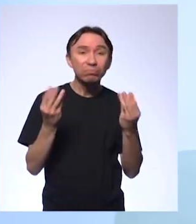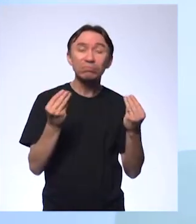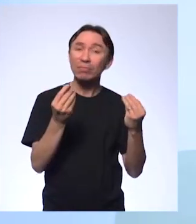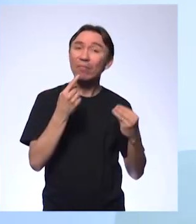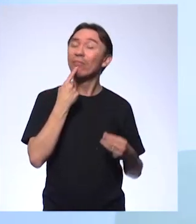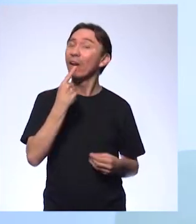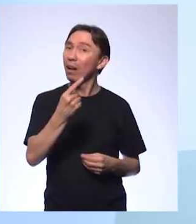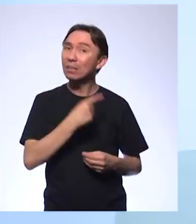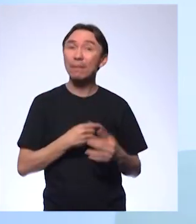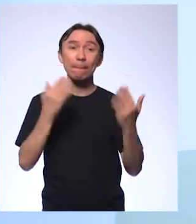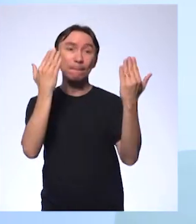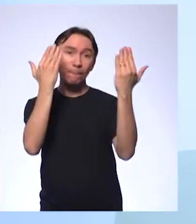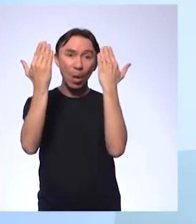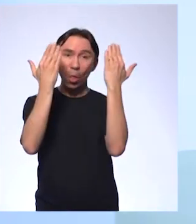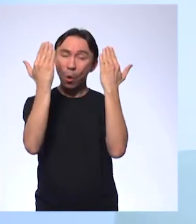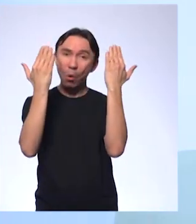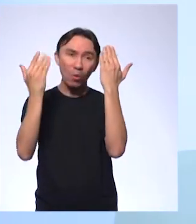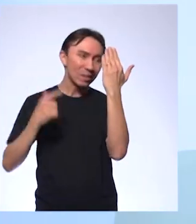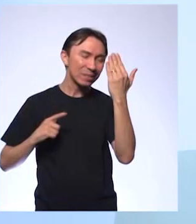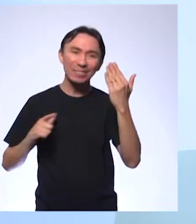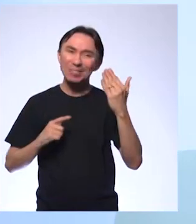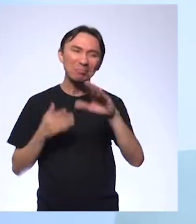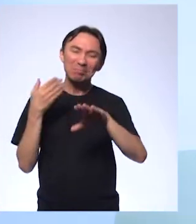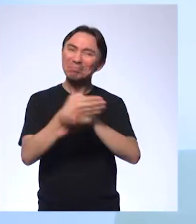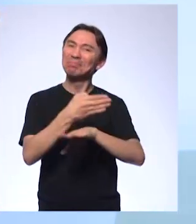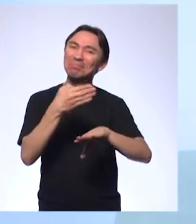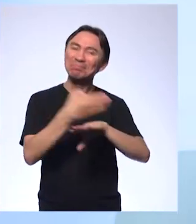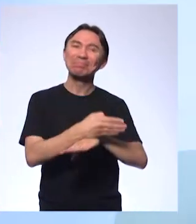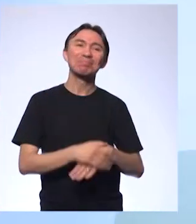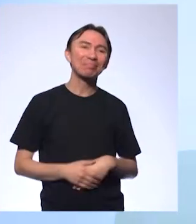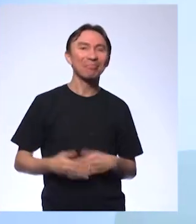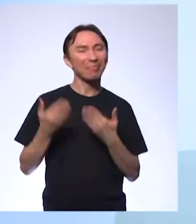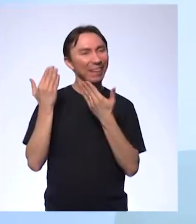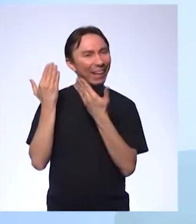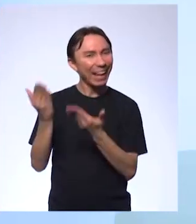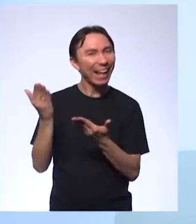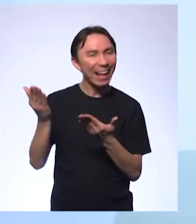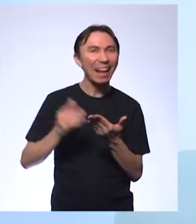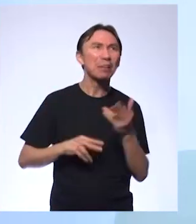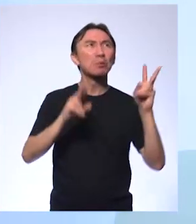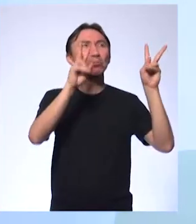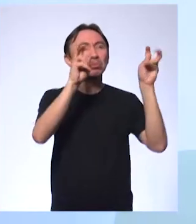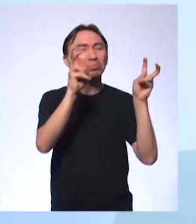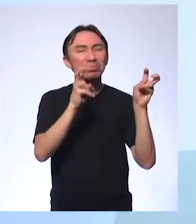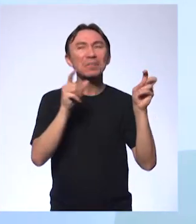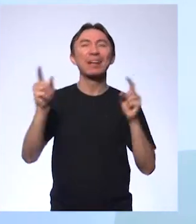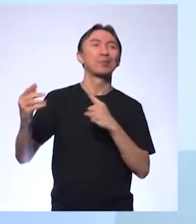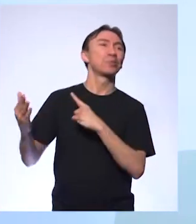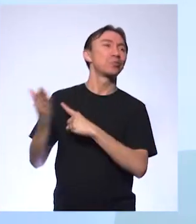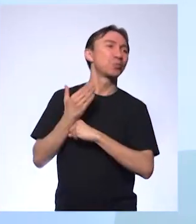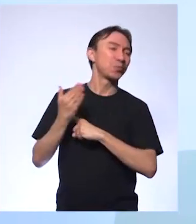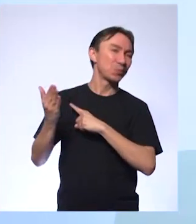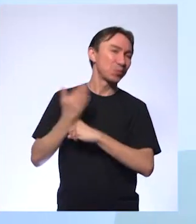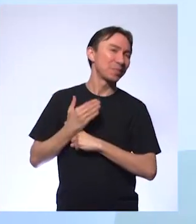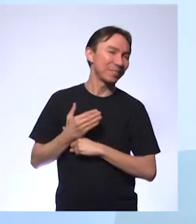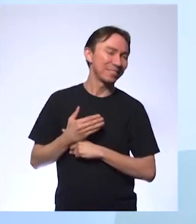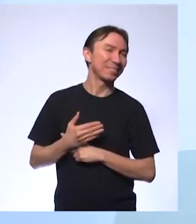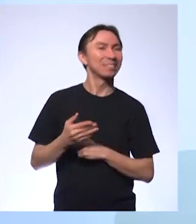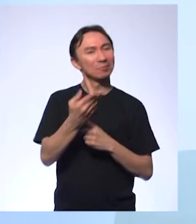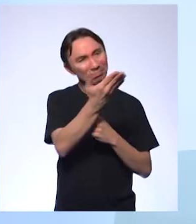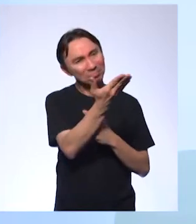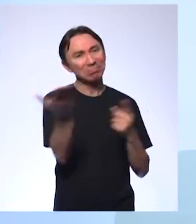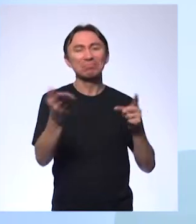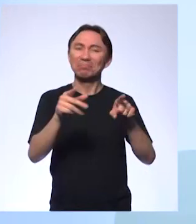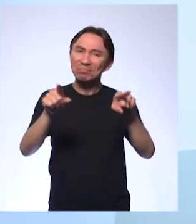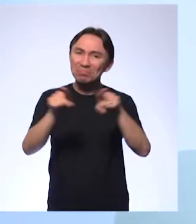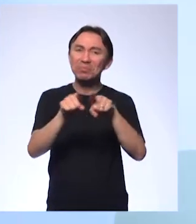de psicólogos em nossa aula. Então, a Alba é a nossa assessora para esses assuntos, né? Nós sempre consultamos ela e vocês também podem ir lá